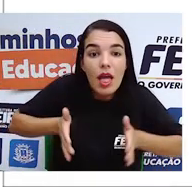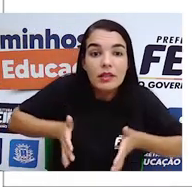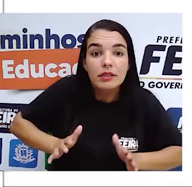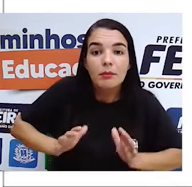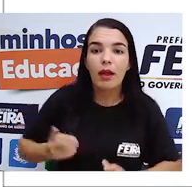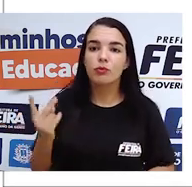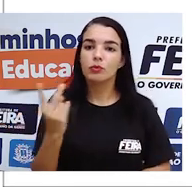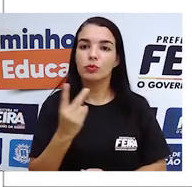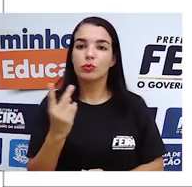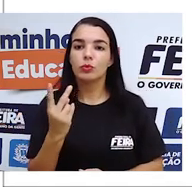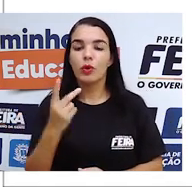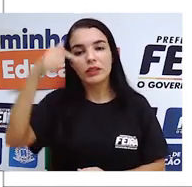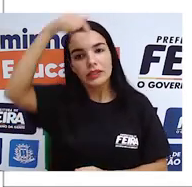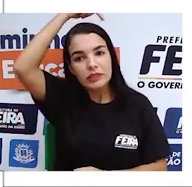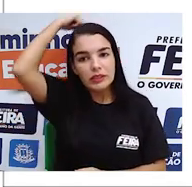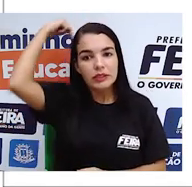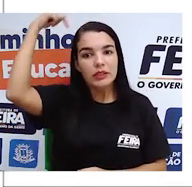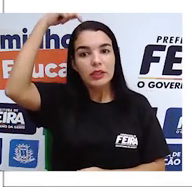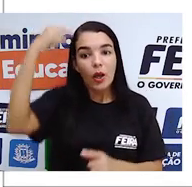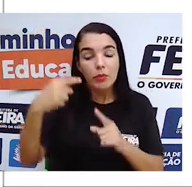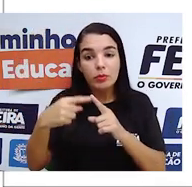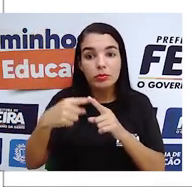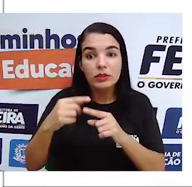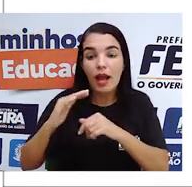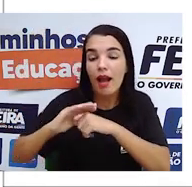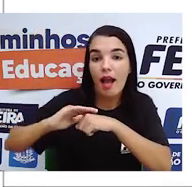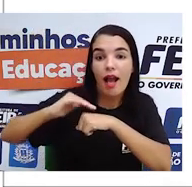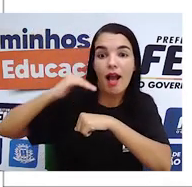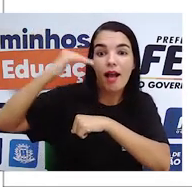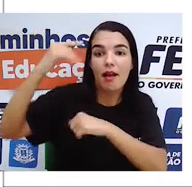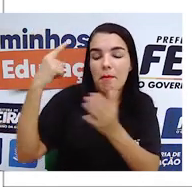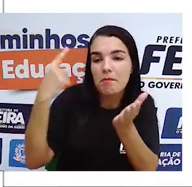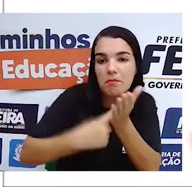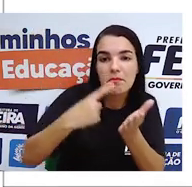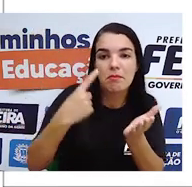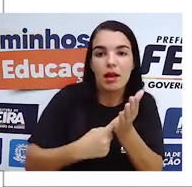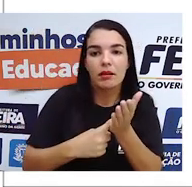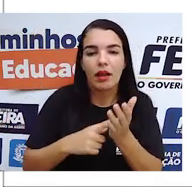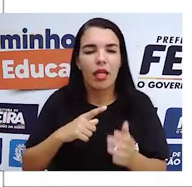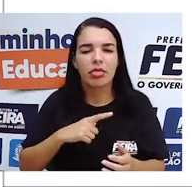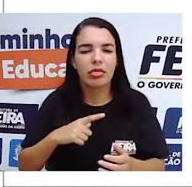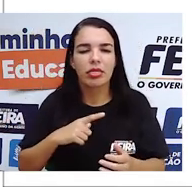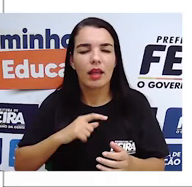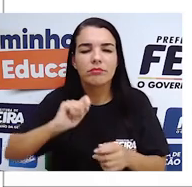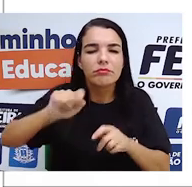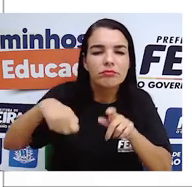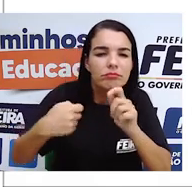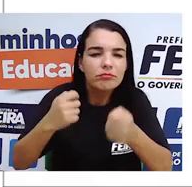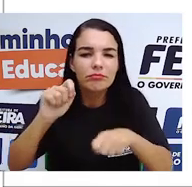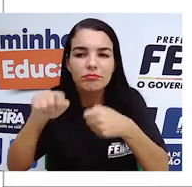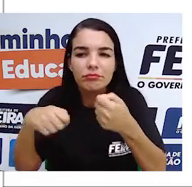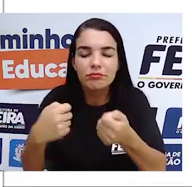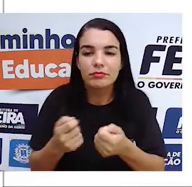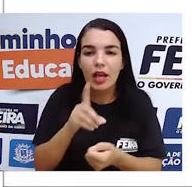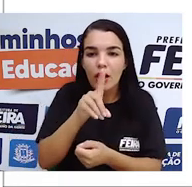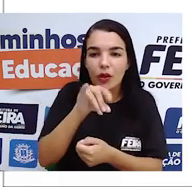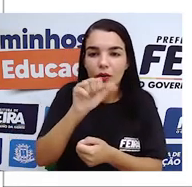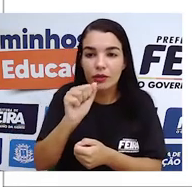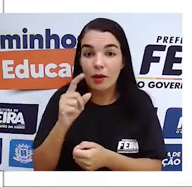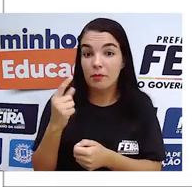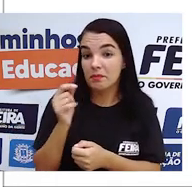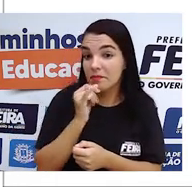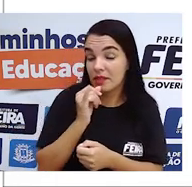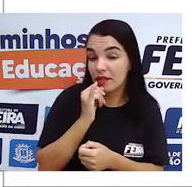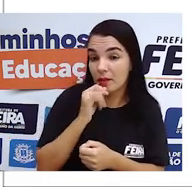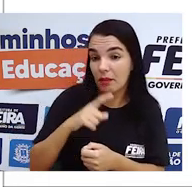João, é o auge dessa festa. Esse período traz vários símbolos que são peculiares dessa data. Por exemplo, a